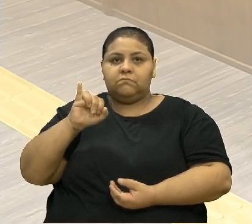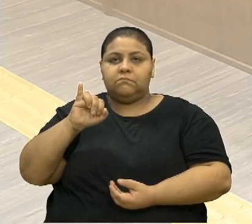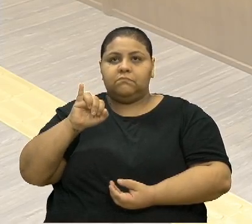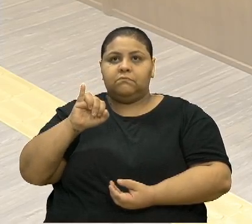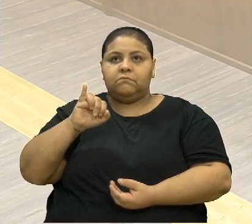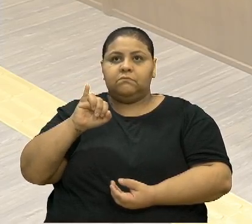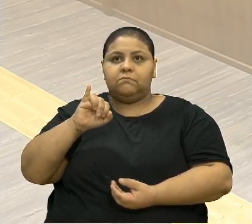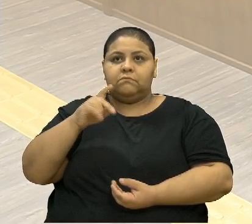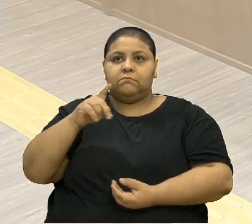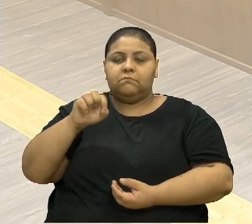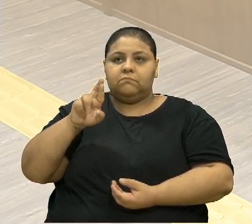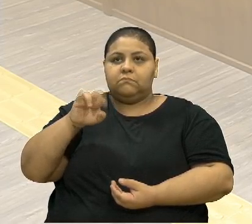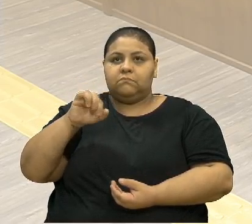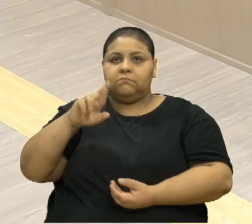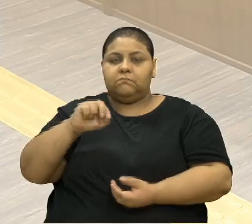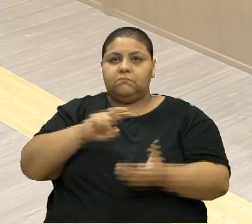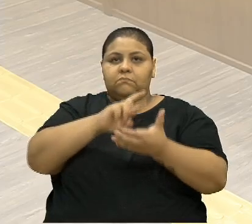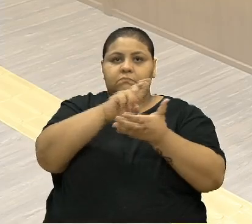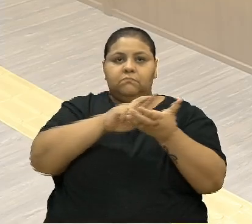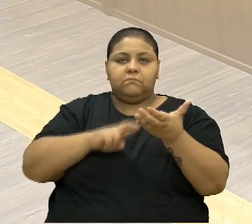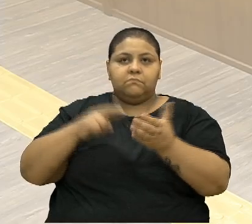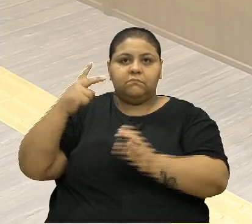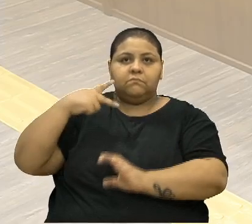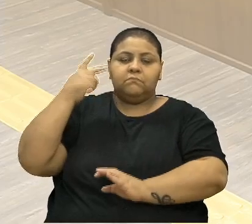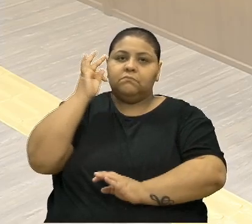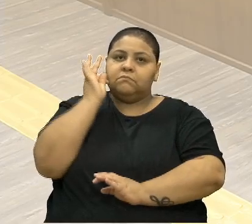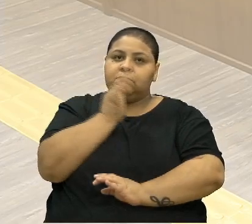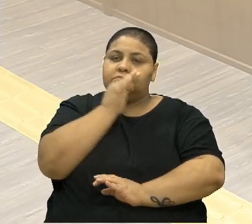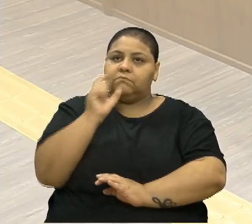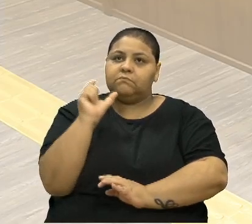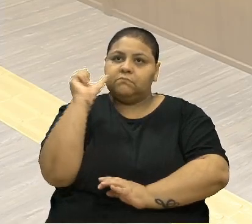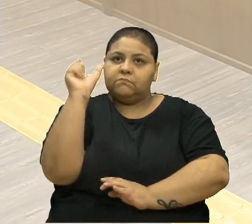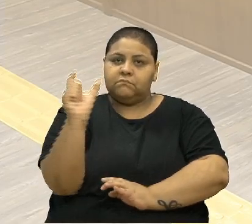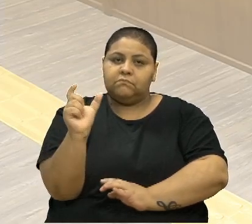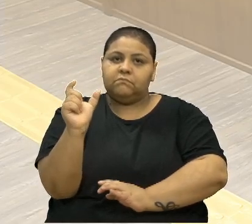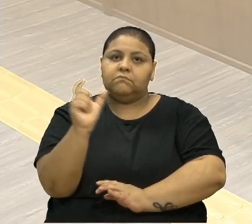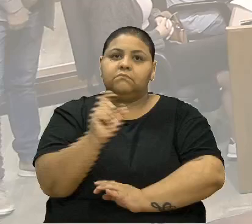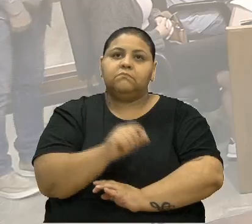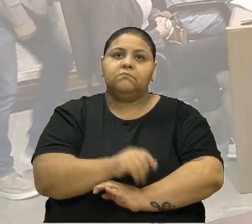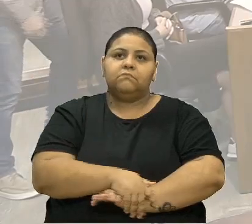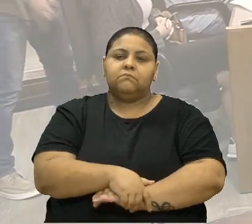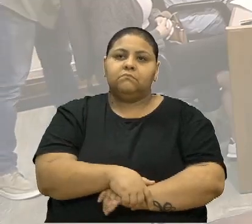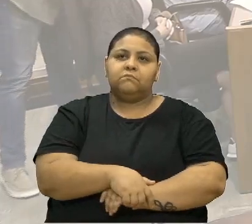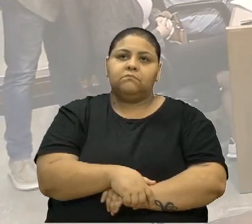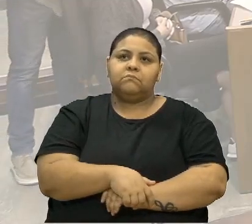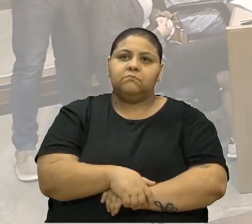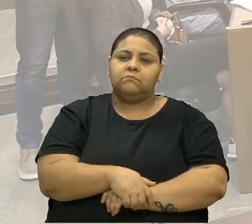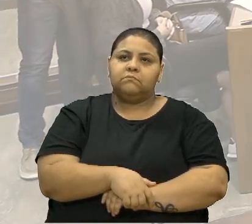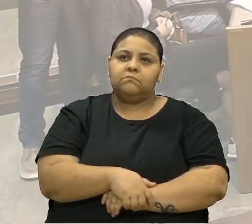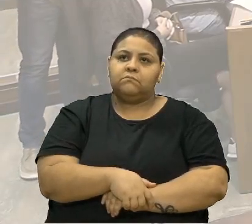Júnior. Relatora, a vereadora Tatiane Frisso. Com a palavra, a relatora.